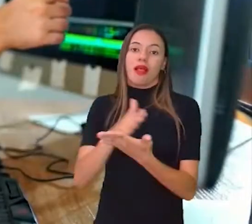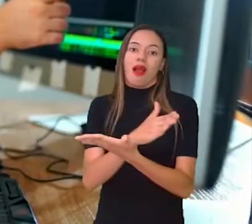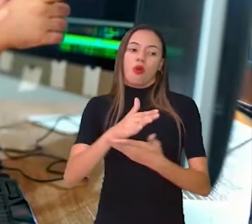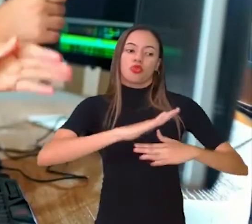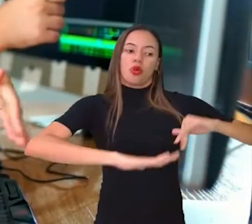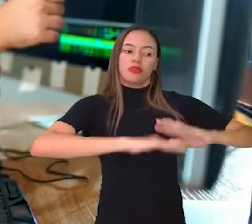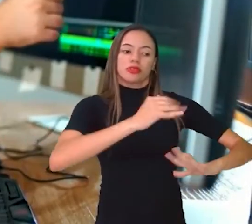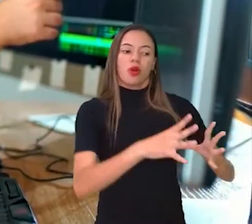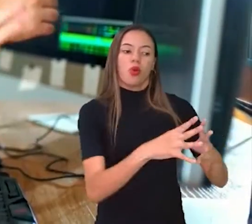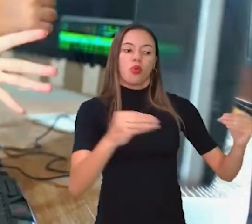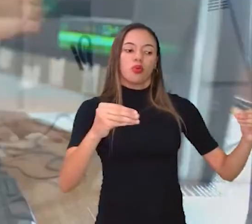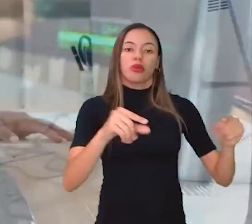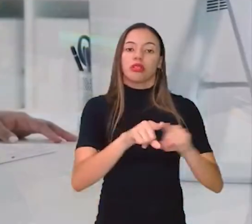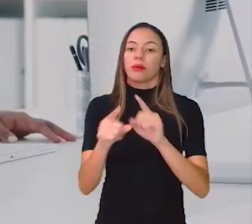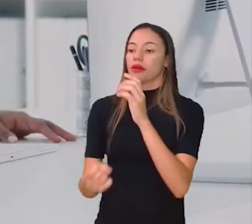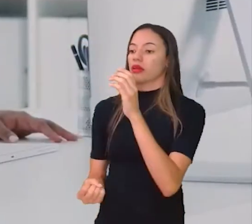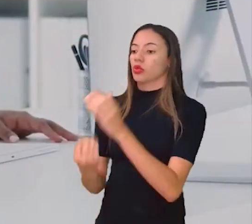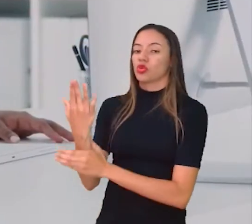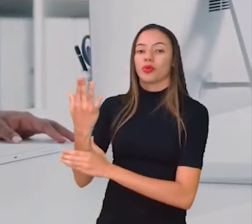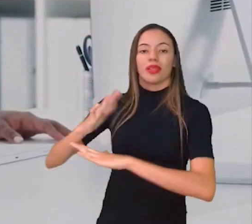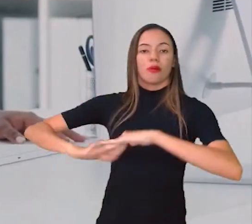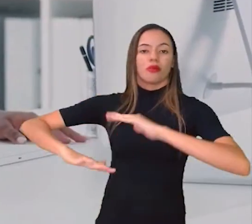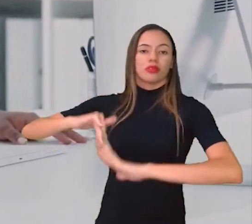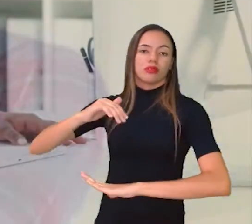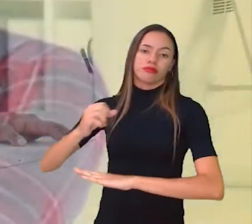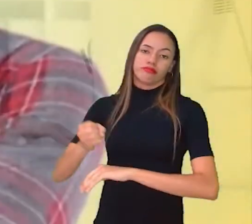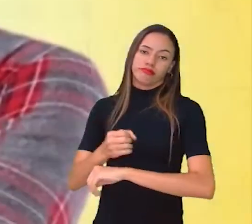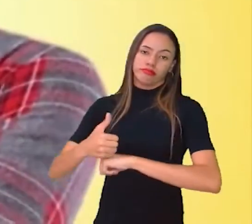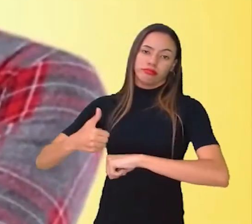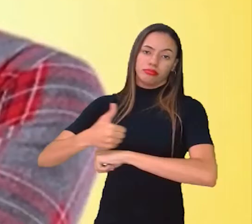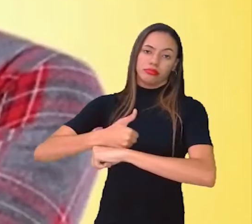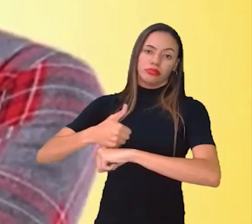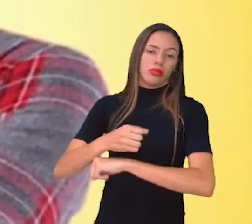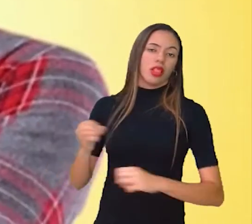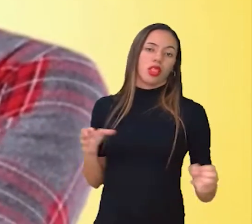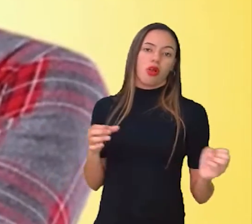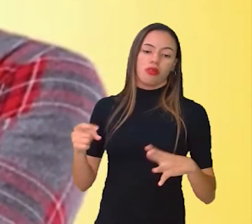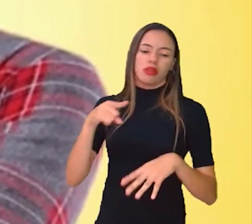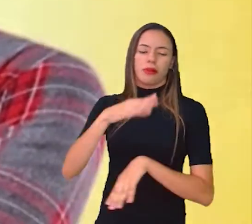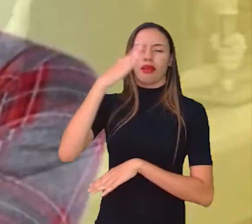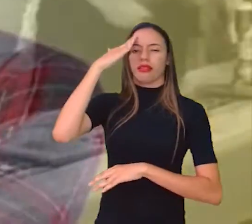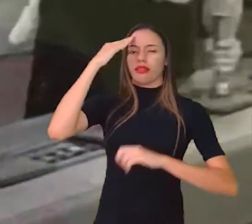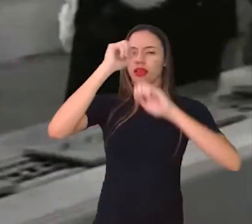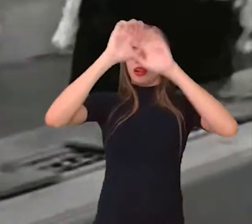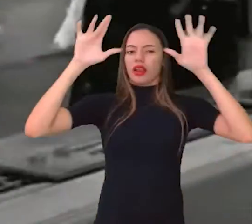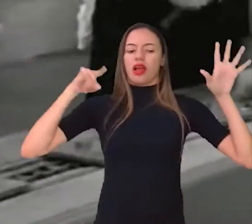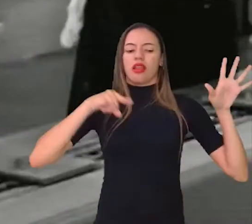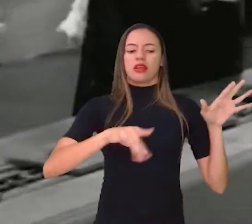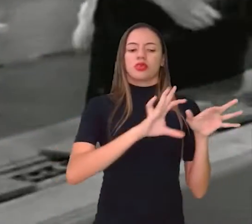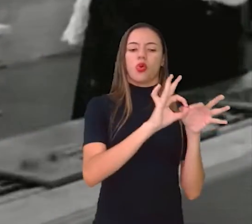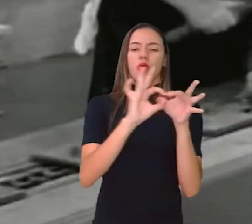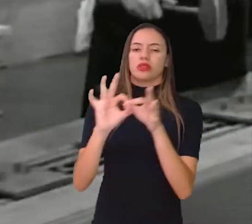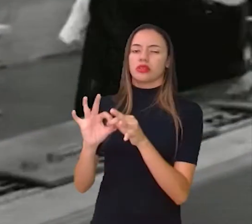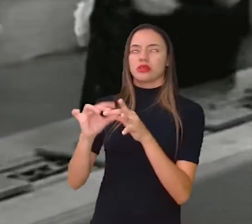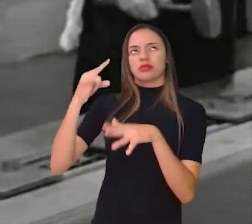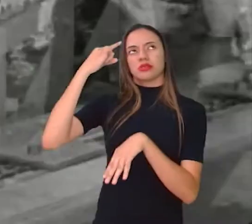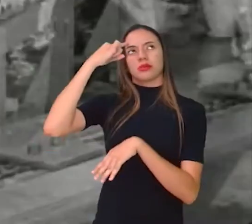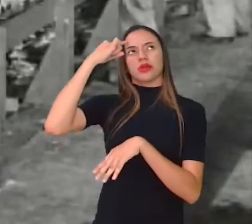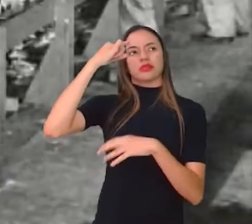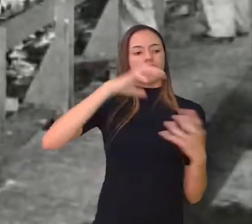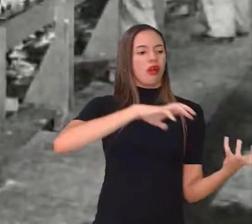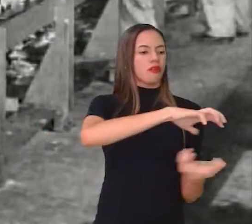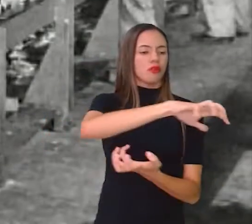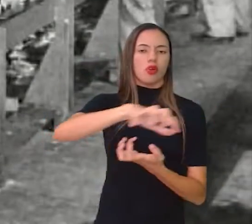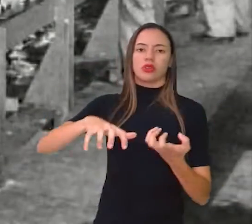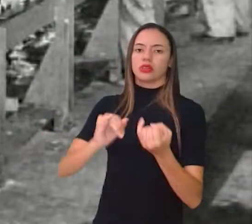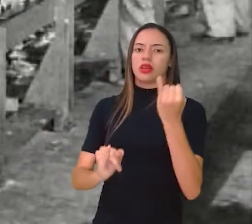cargos e o surgimento de novas profissões. Para compreender e visualizar esse cenário, basta pensar na Revolução